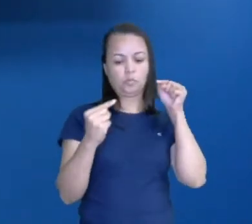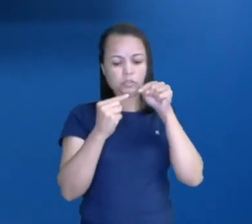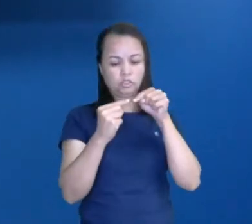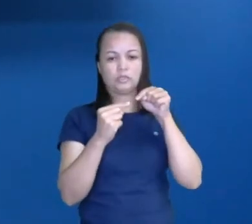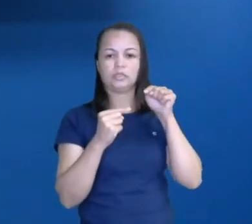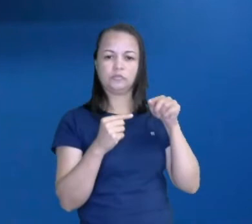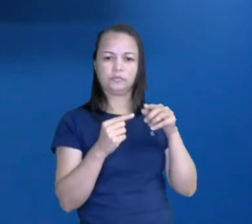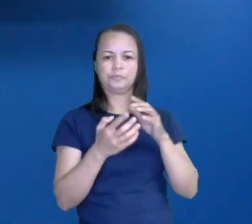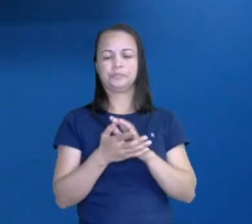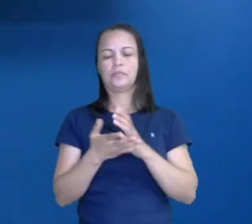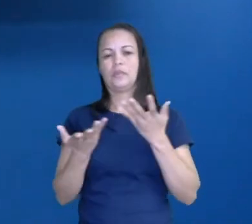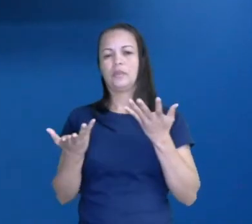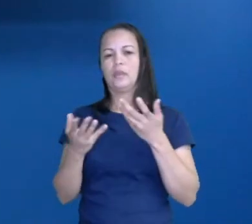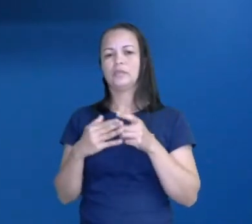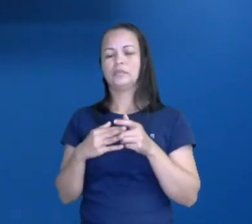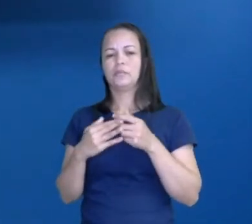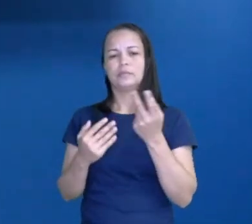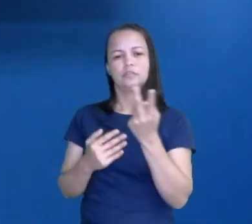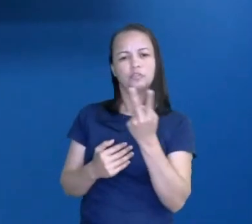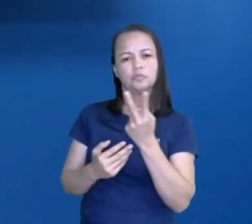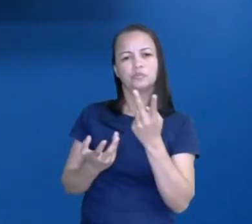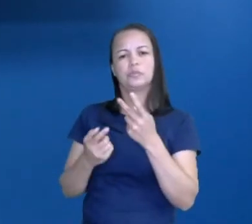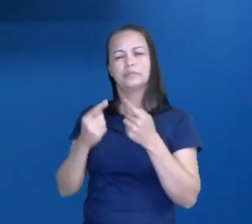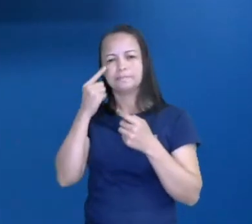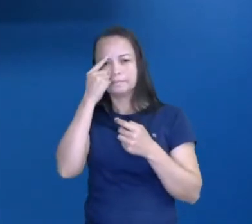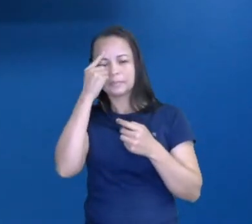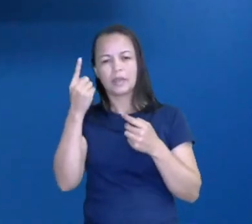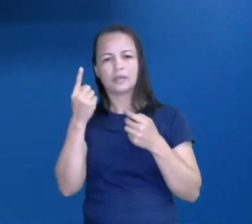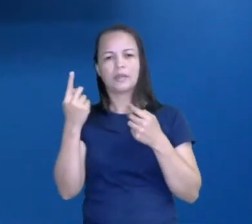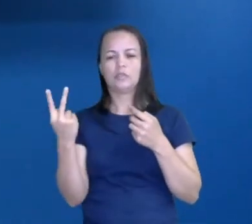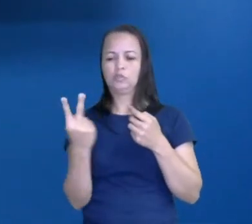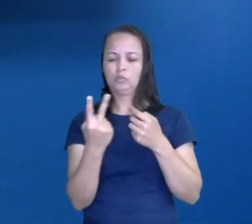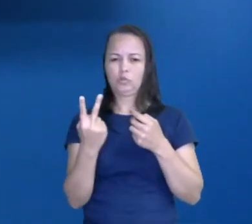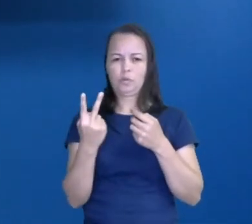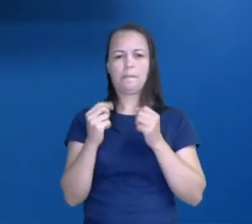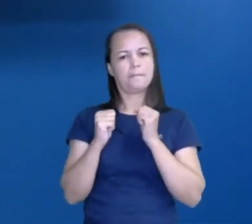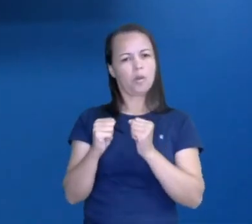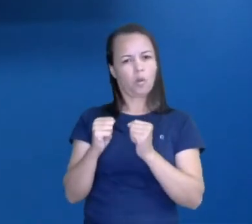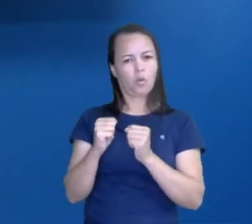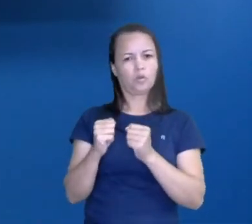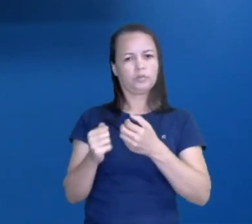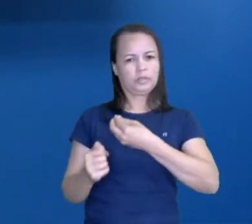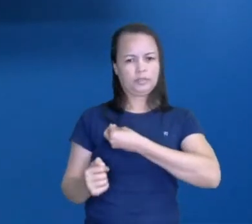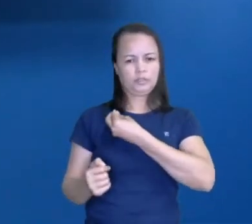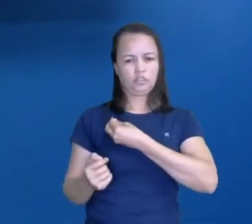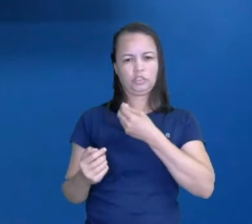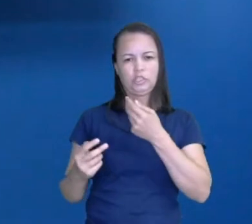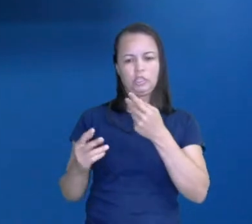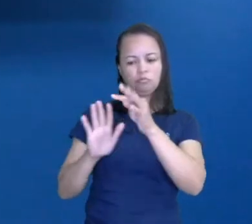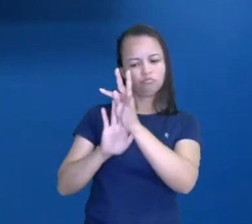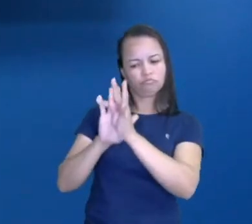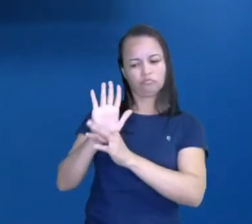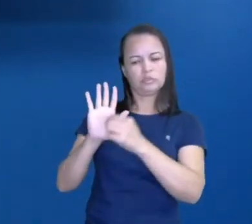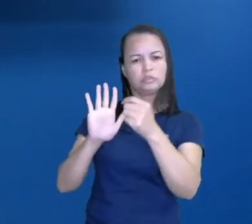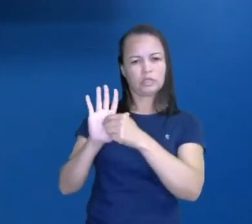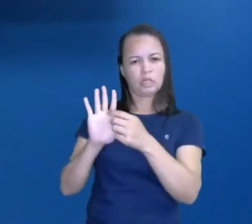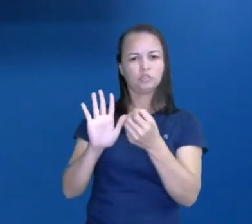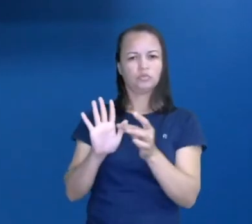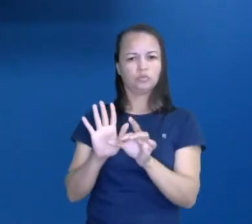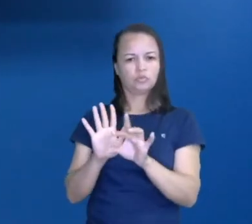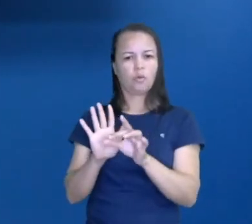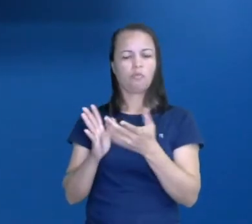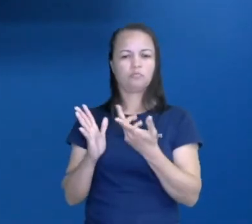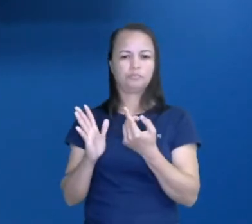trouxe essas duas ideias para a gente ver que os dois podem coexistir num texto só, certo? Mas em alguns